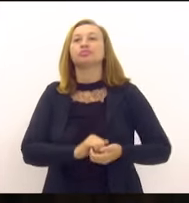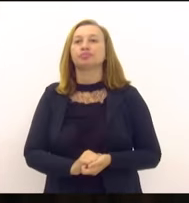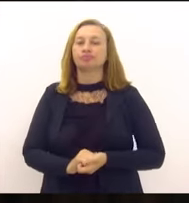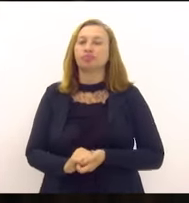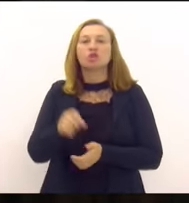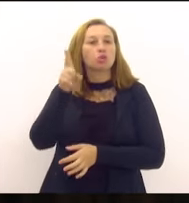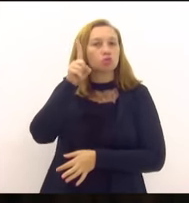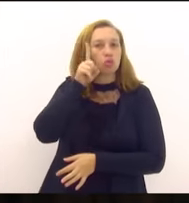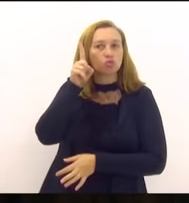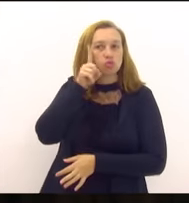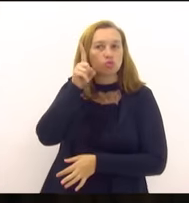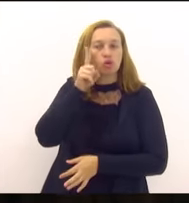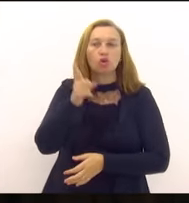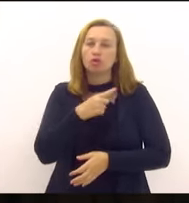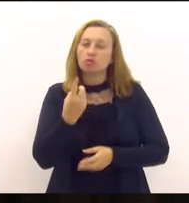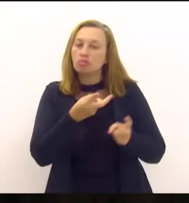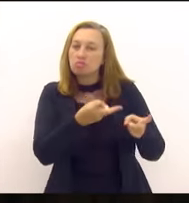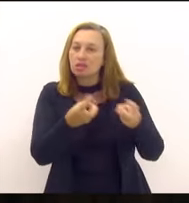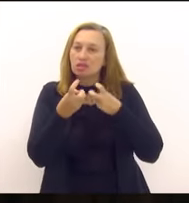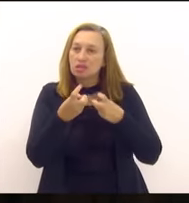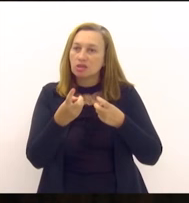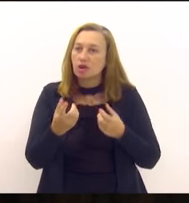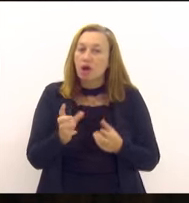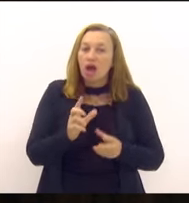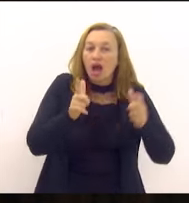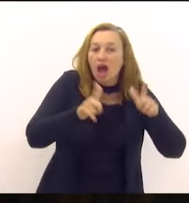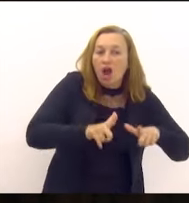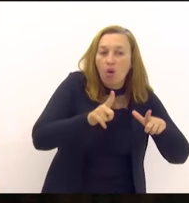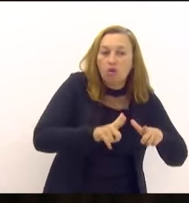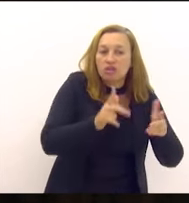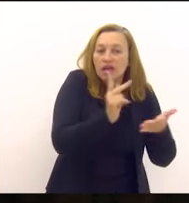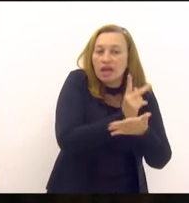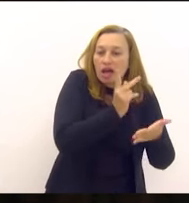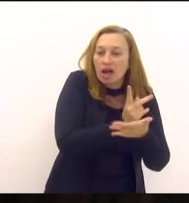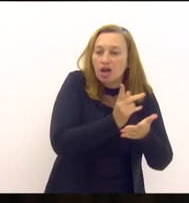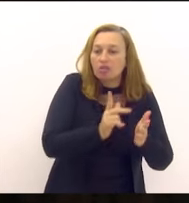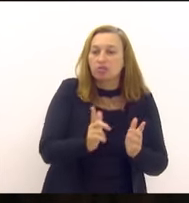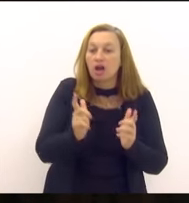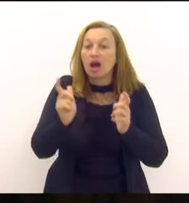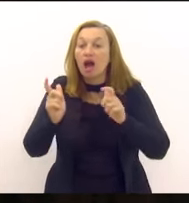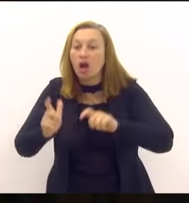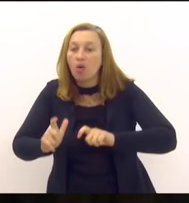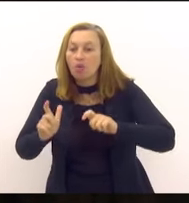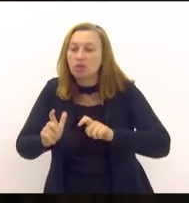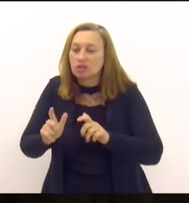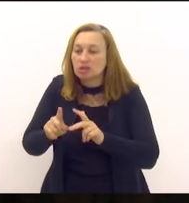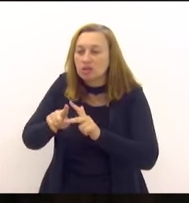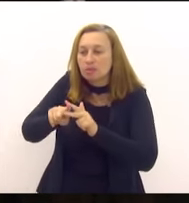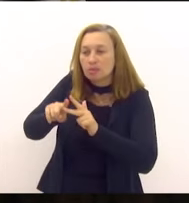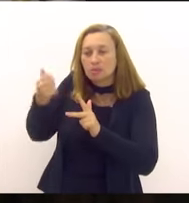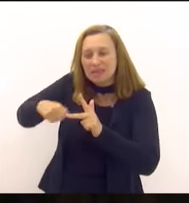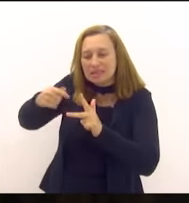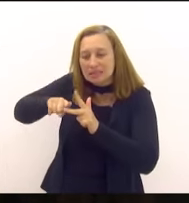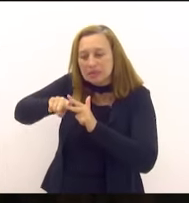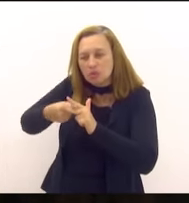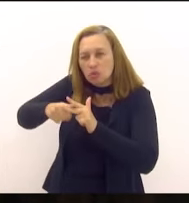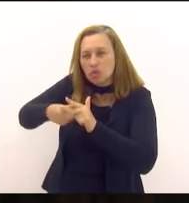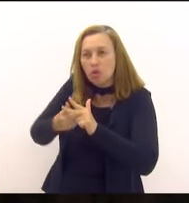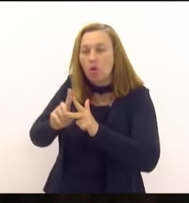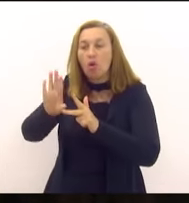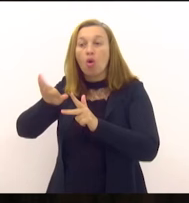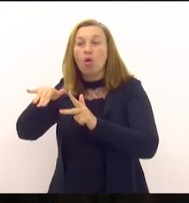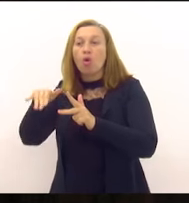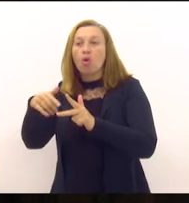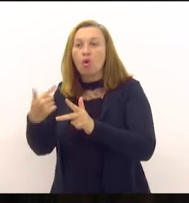dia a dia, onde a gente percebe onde exageramos, onde deixamos de complementá-las, onde a gente deu tempo